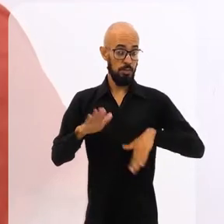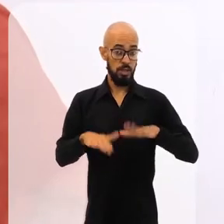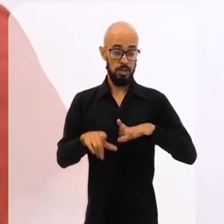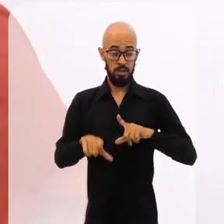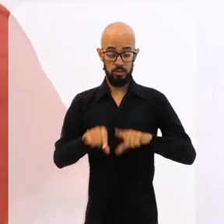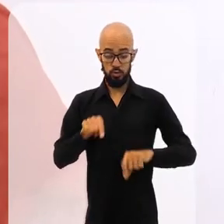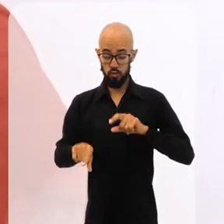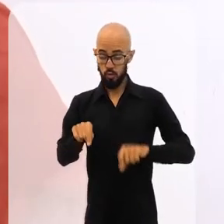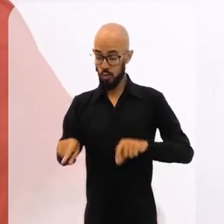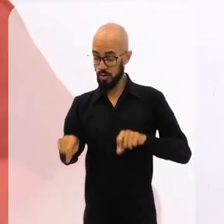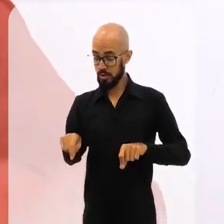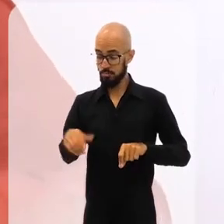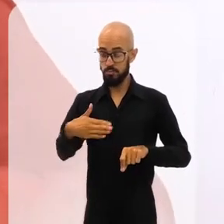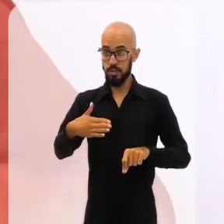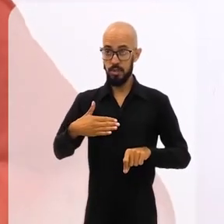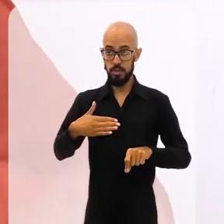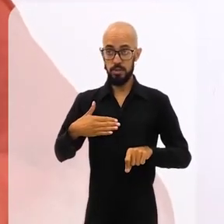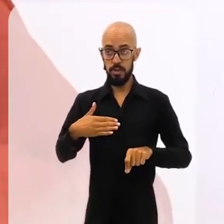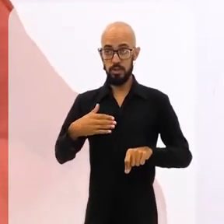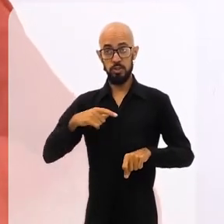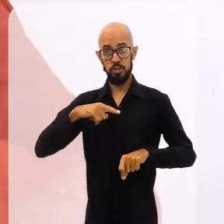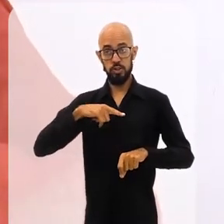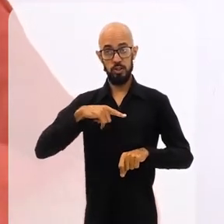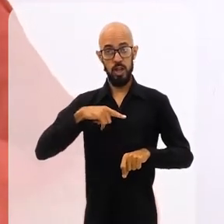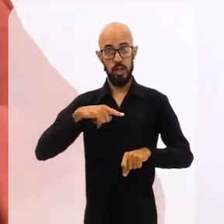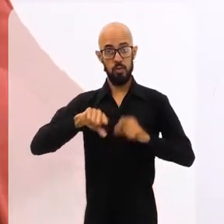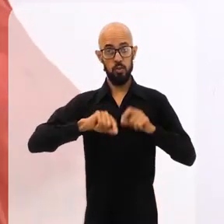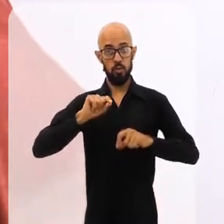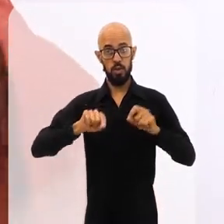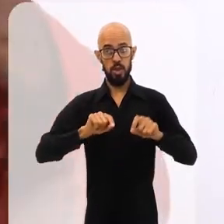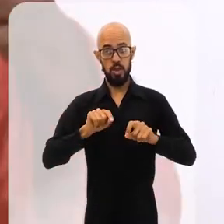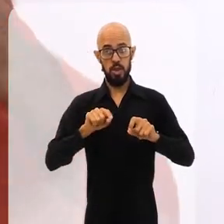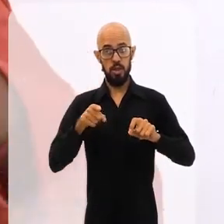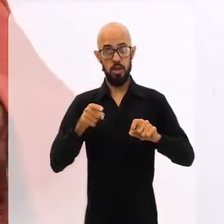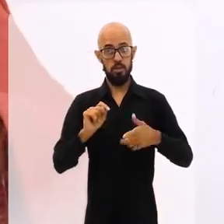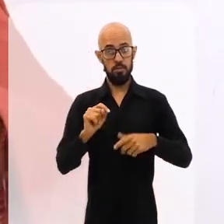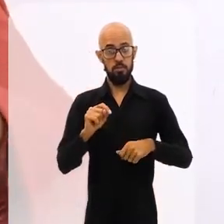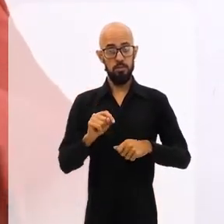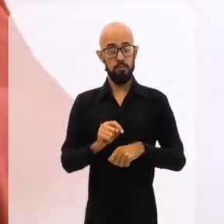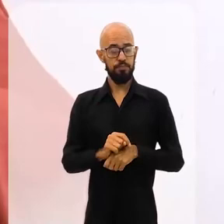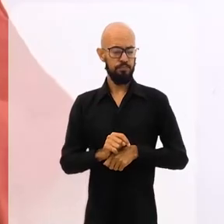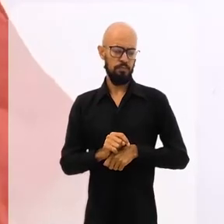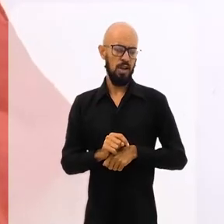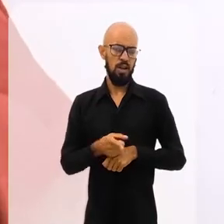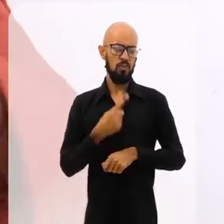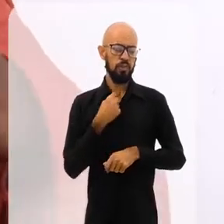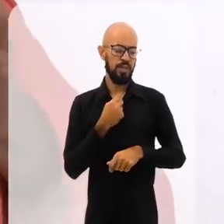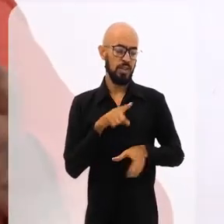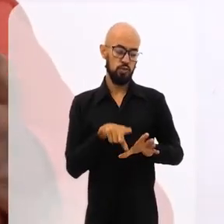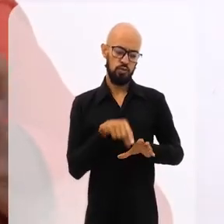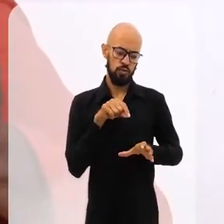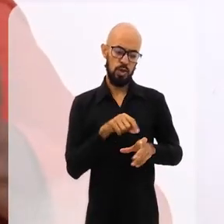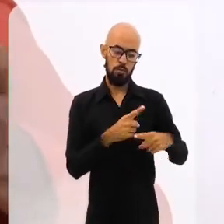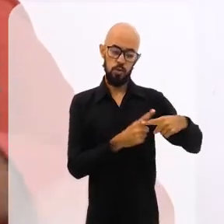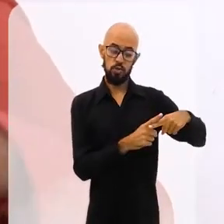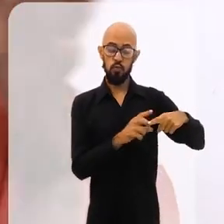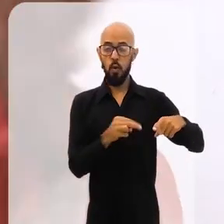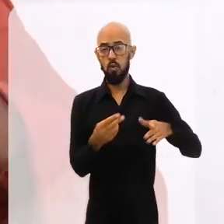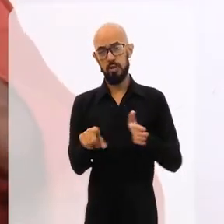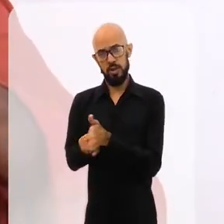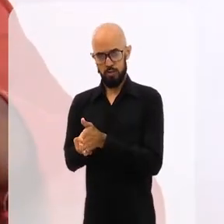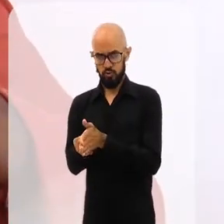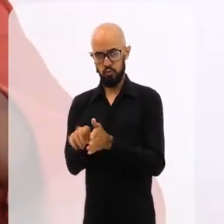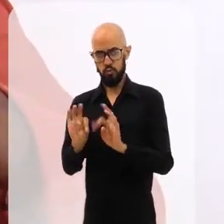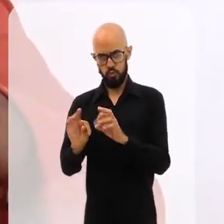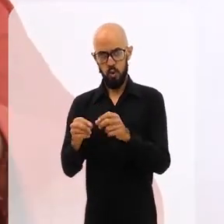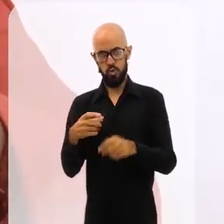vida, né? Então nós já temos uma predisposição à positividade ou à negatividade. Todos